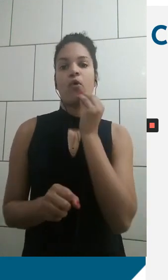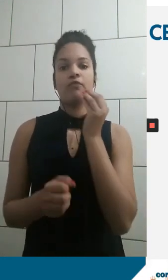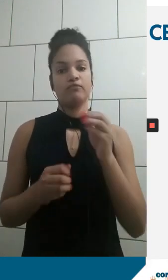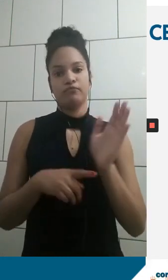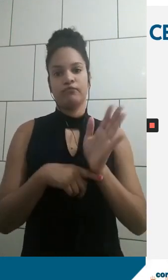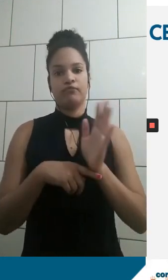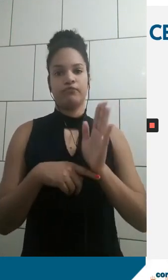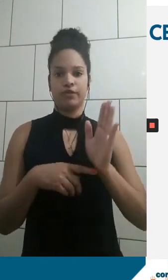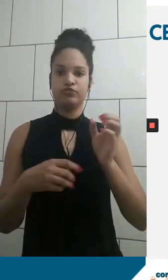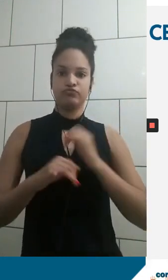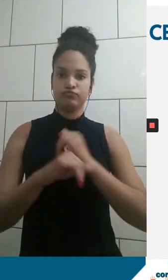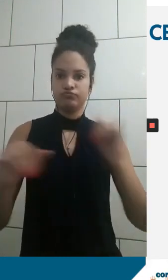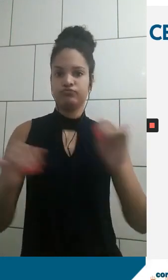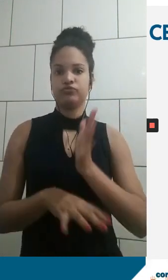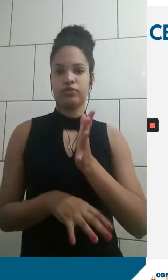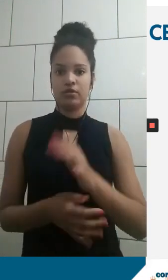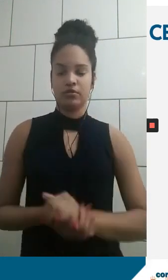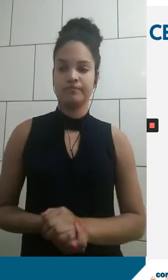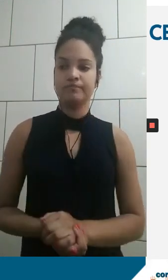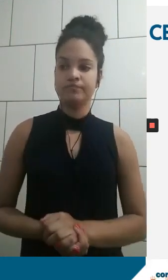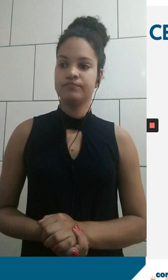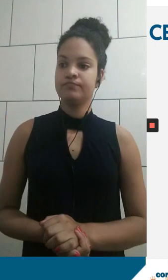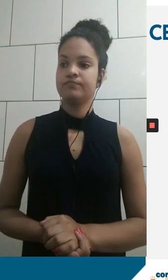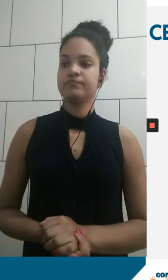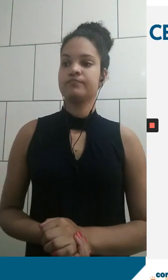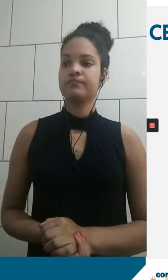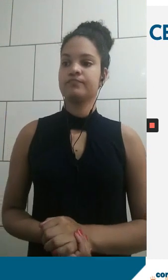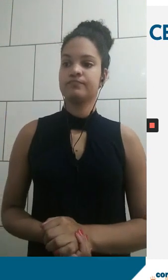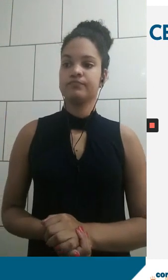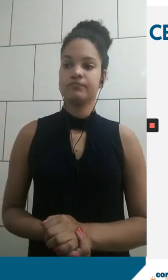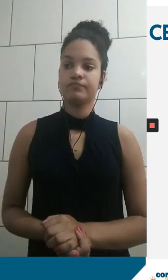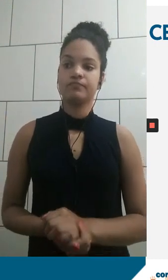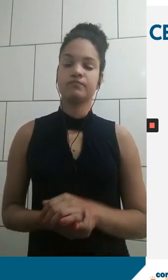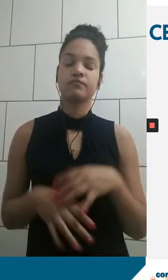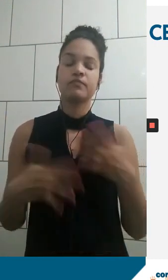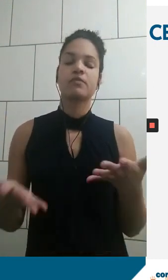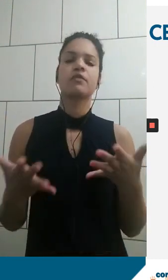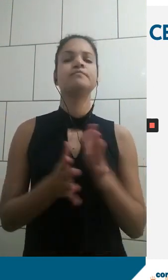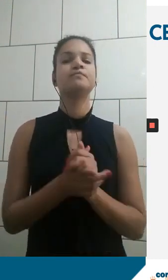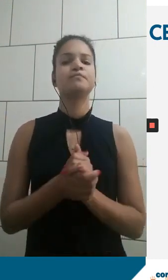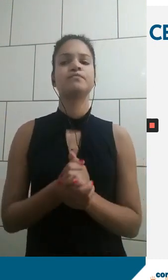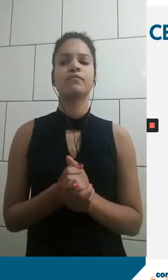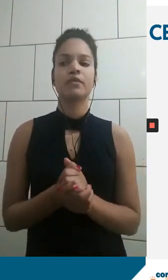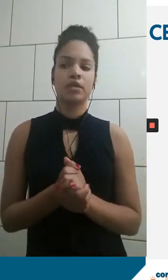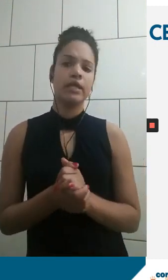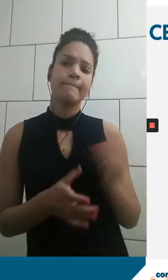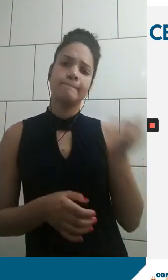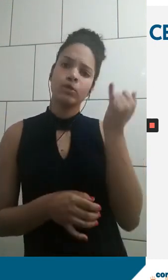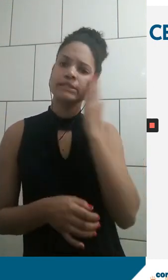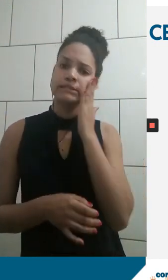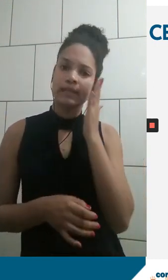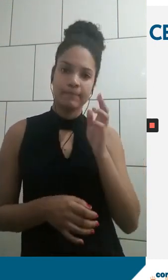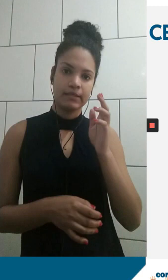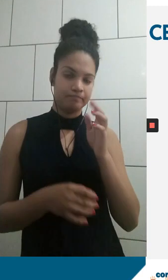Muito bem. É importante a gente saber o seguinte, que as enzimas são chamadas de catalisadores. Em geral são